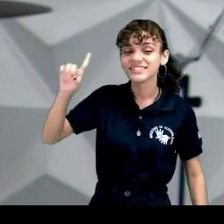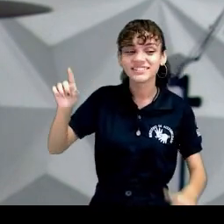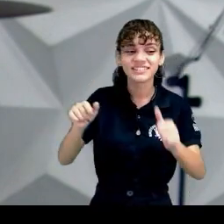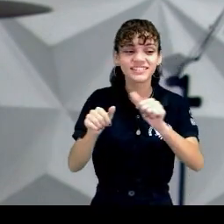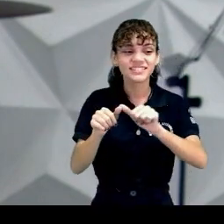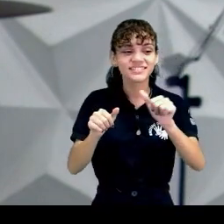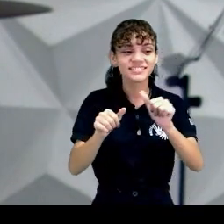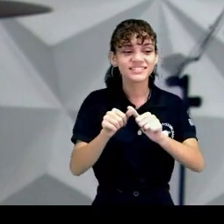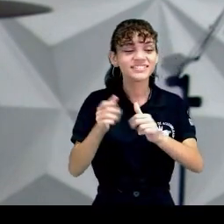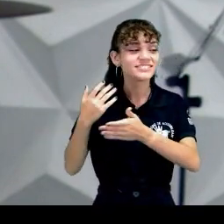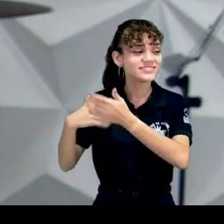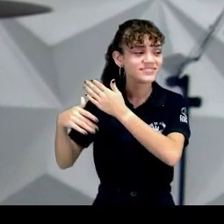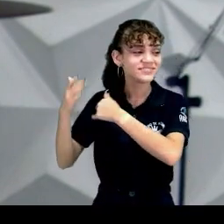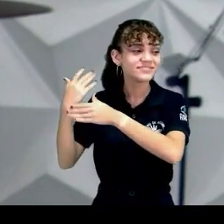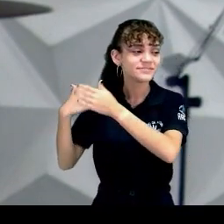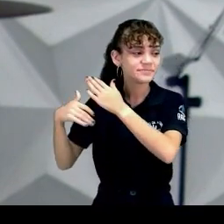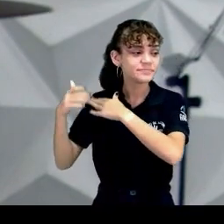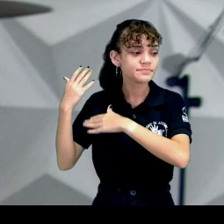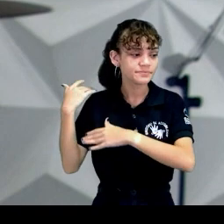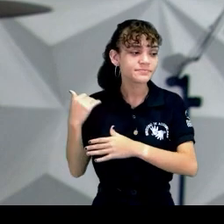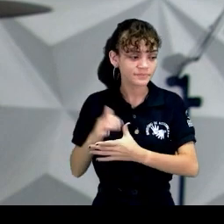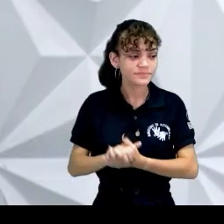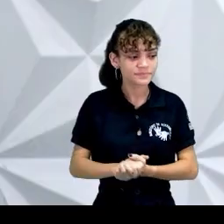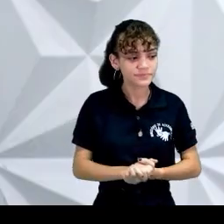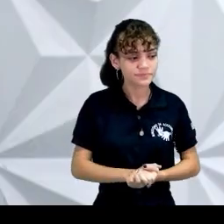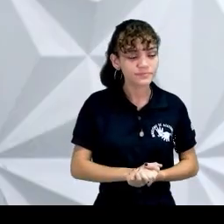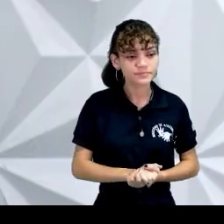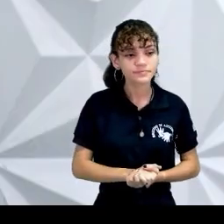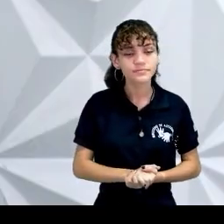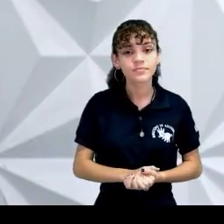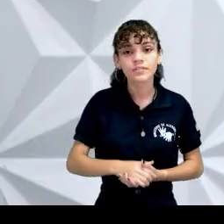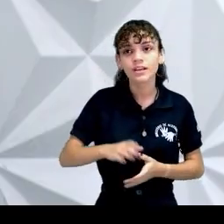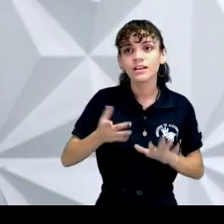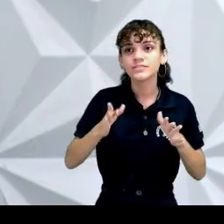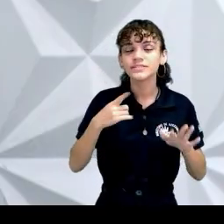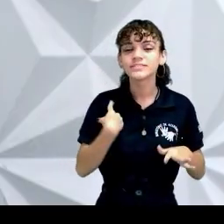veio, pediu, Deus agiu, mas